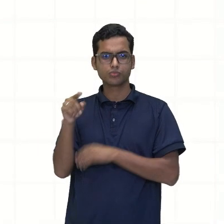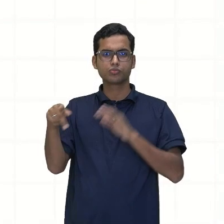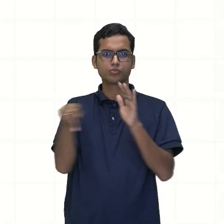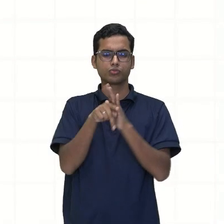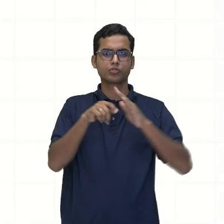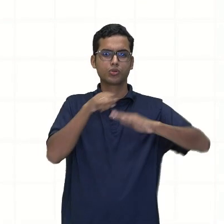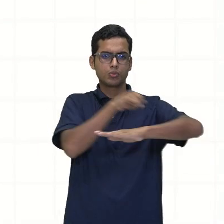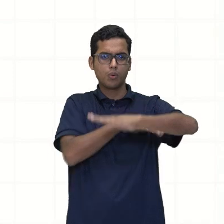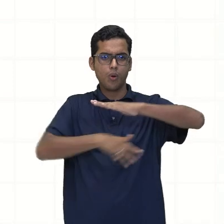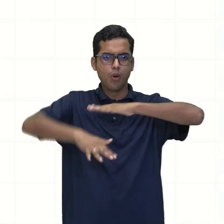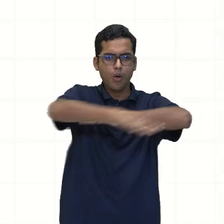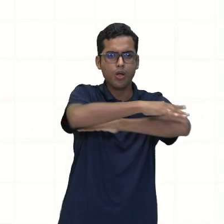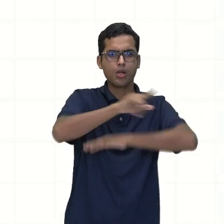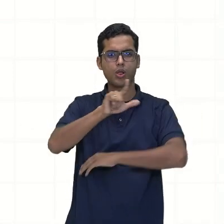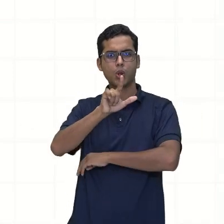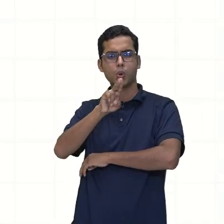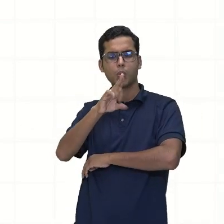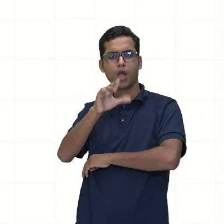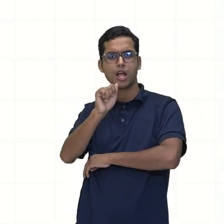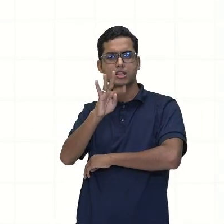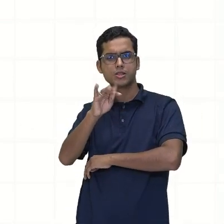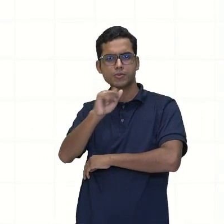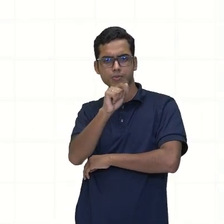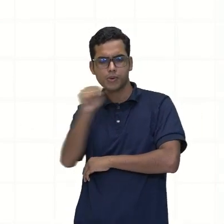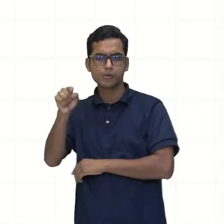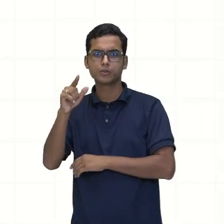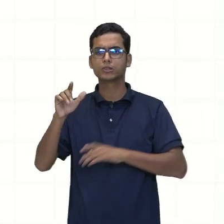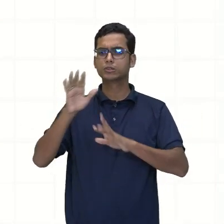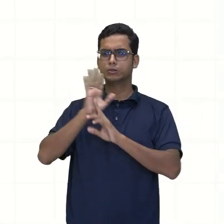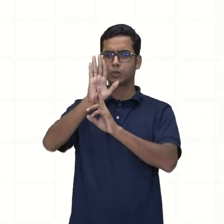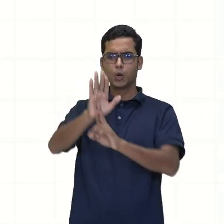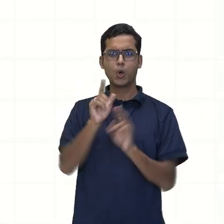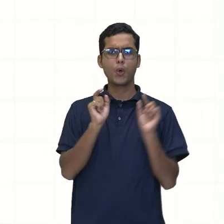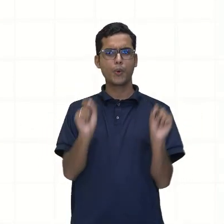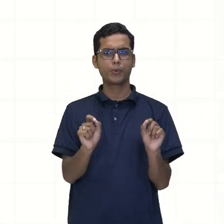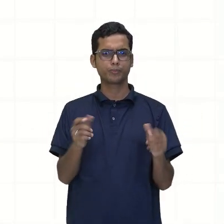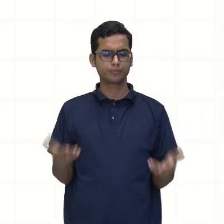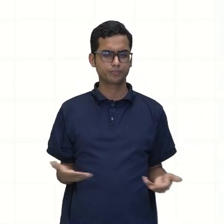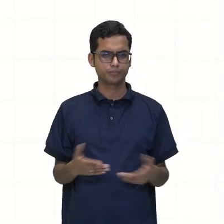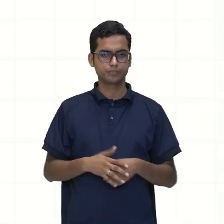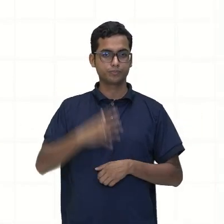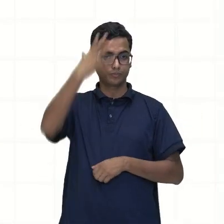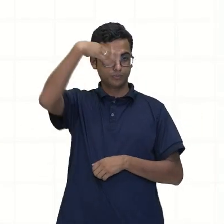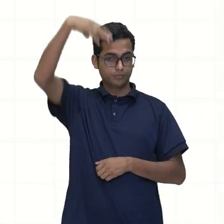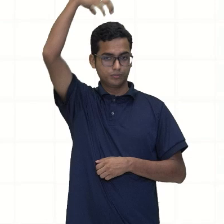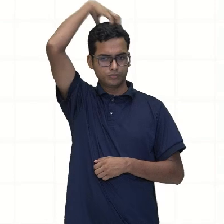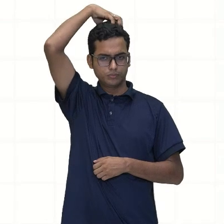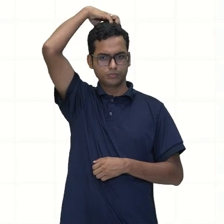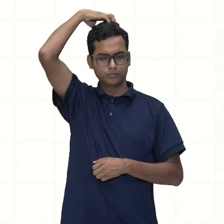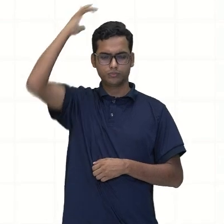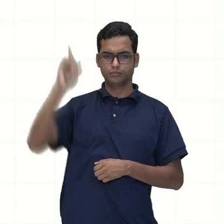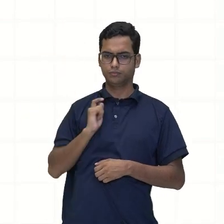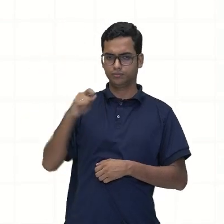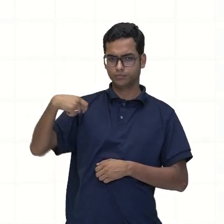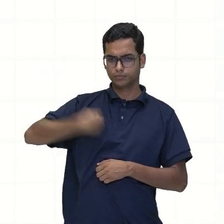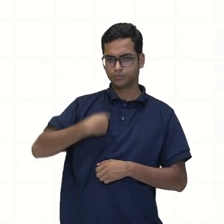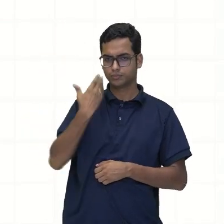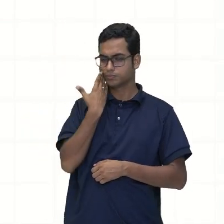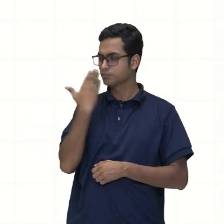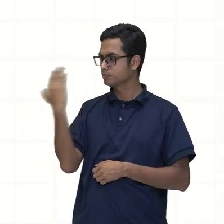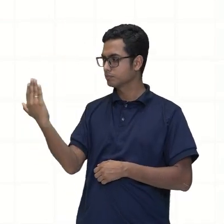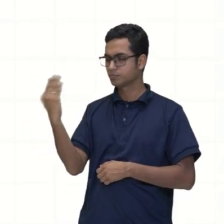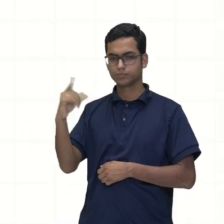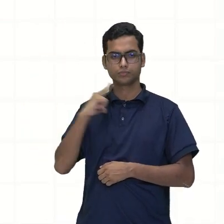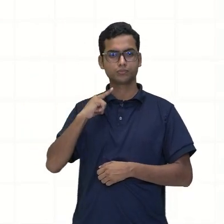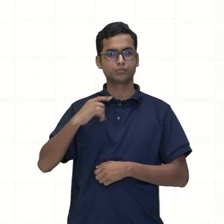Lembrando que Hernán Cortés, ele representa justamente a coroa espanhola. Então, ele vem ao